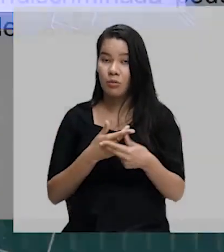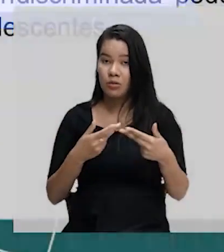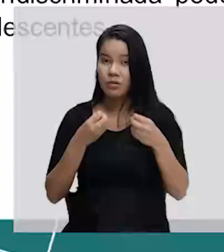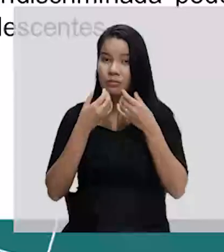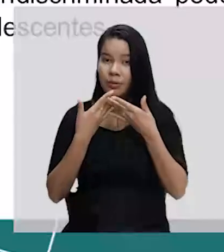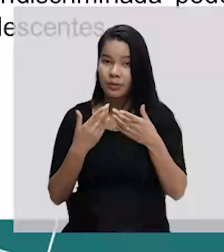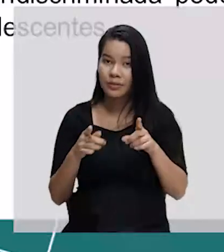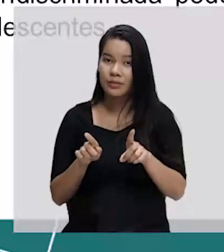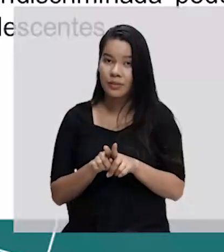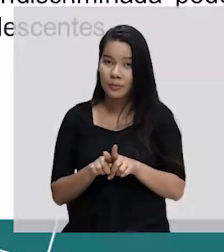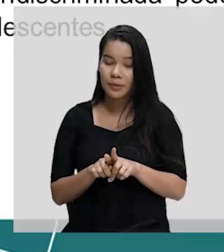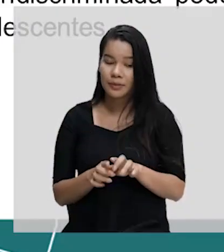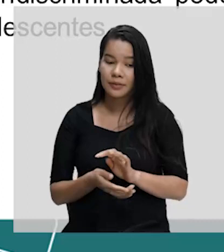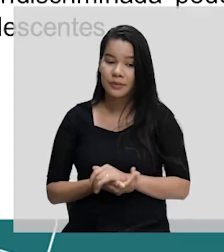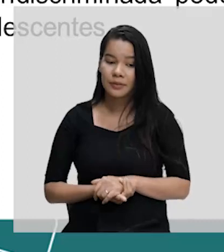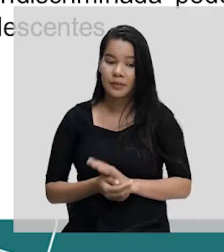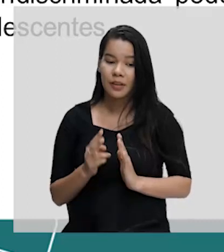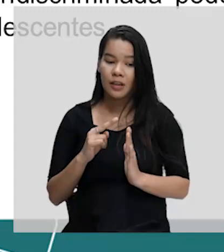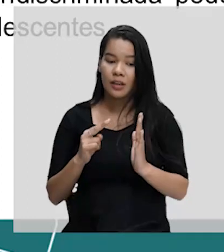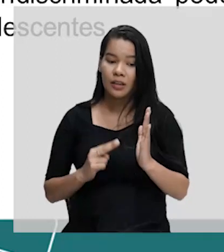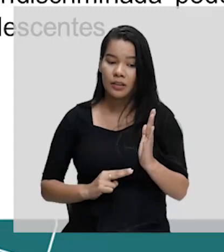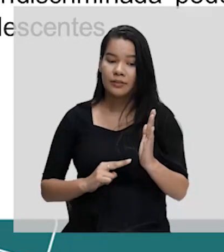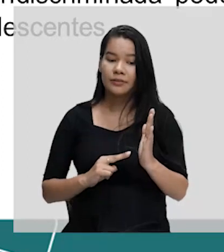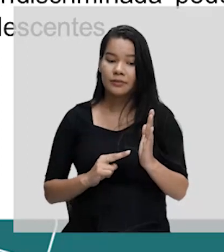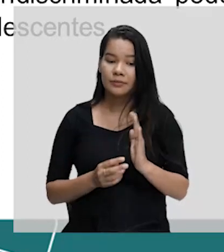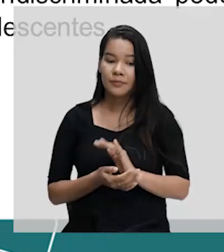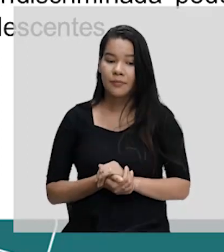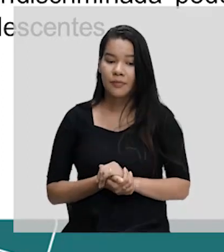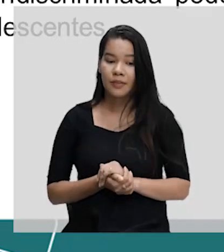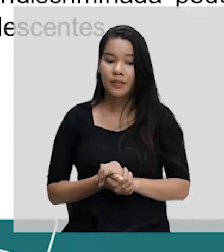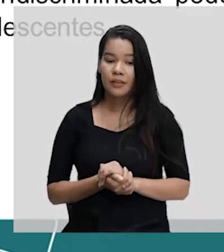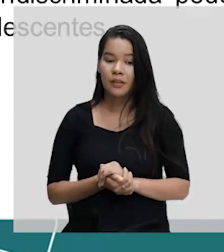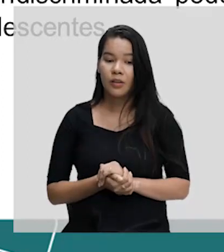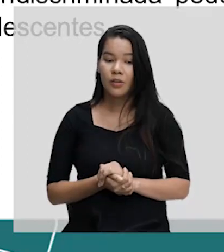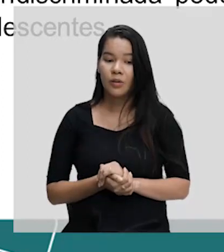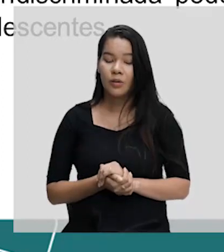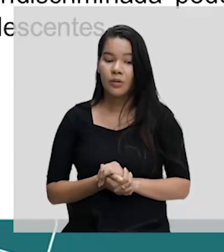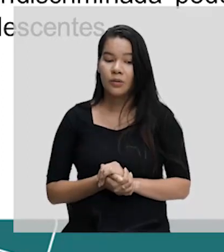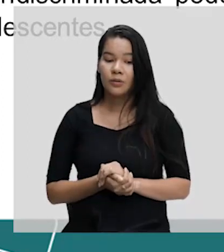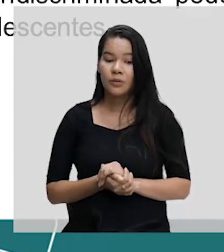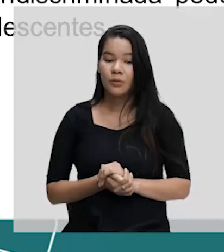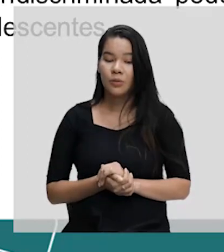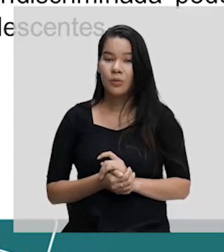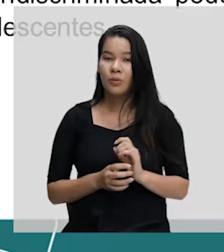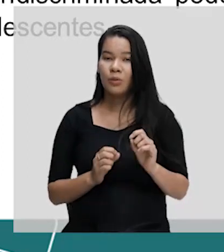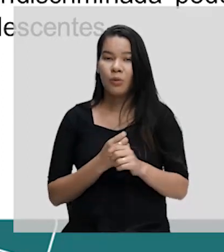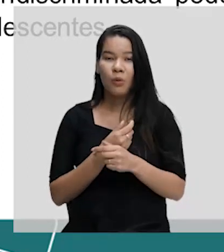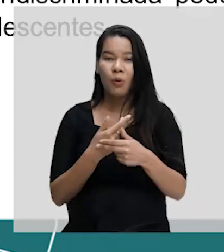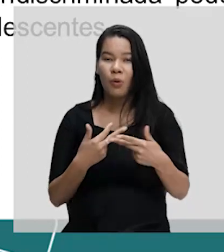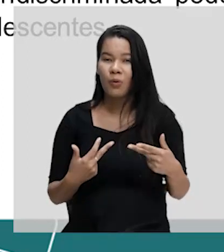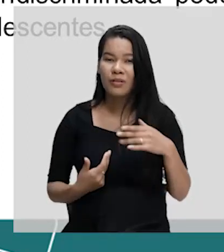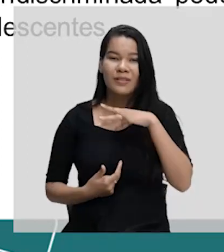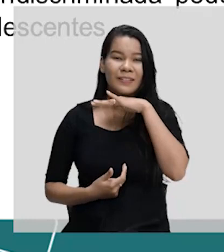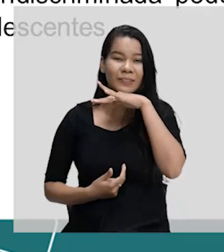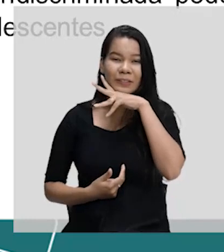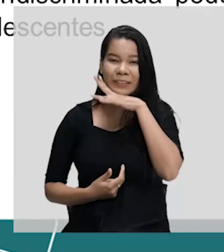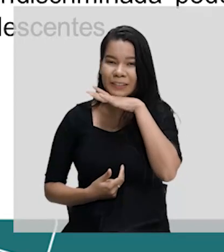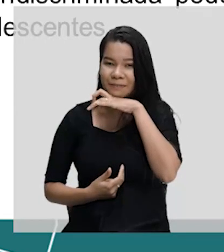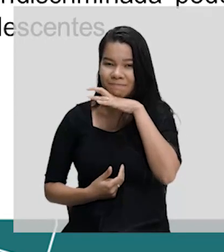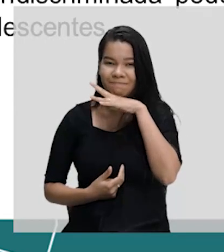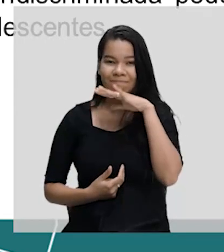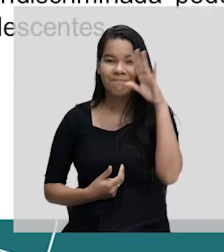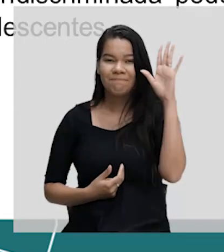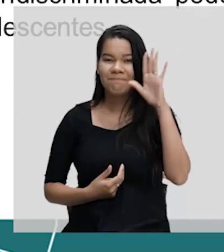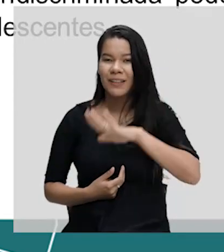El lado oscuro de las redes sociales. O lado obscuro, né? O lado escuro, o lado